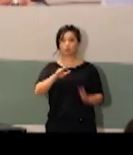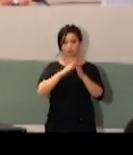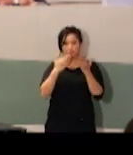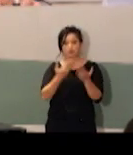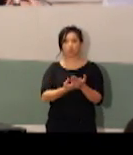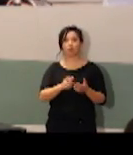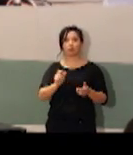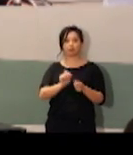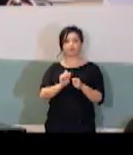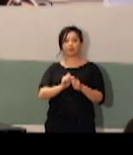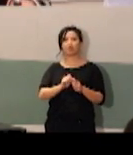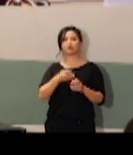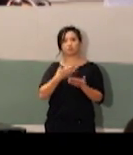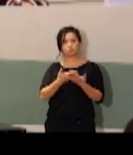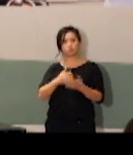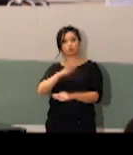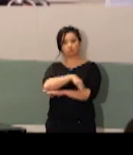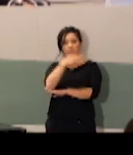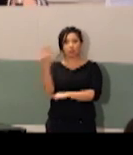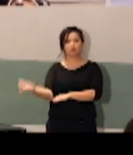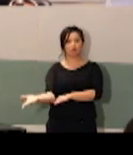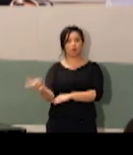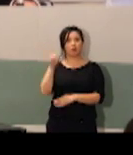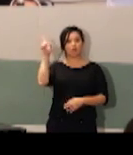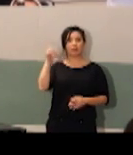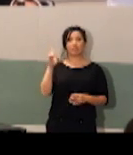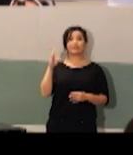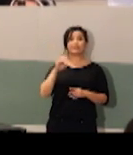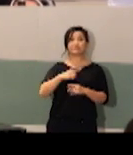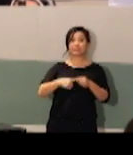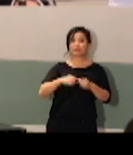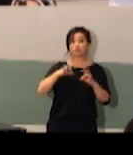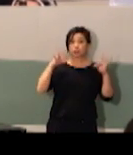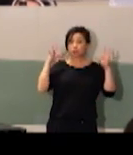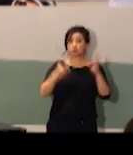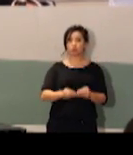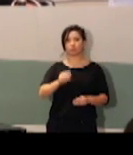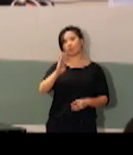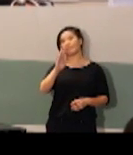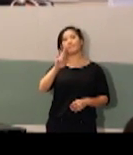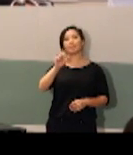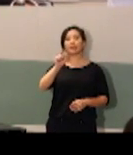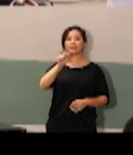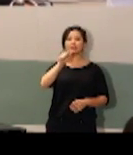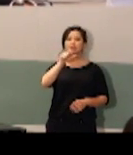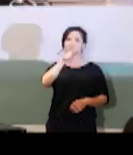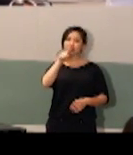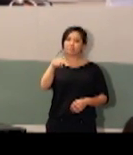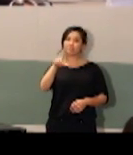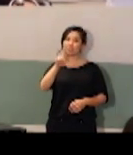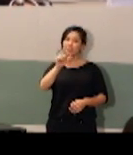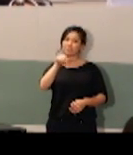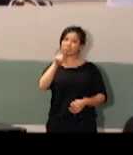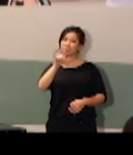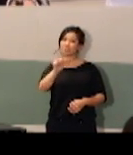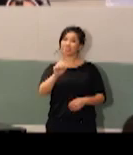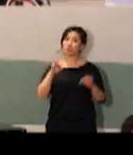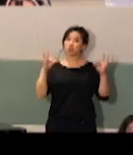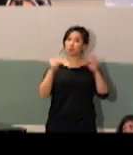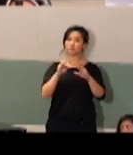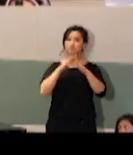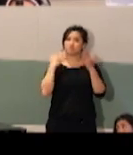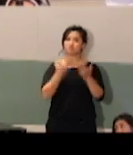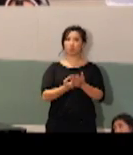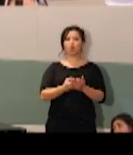cidade inteira em tempo integral, que é Braslândia, o ensino creche, ensino médio e ensino fundamental. E um